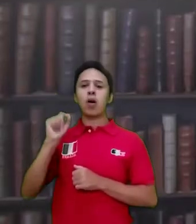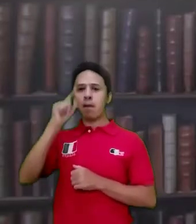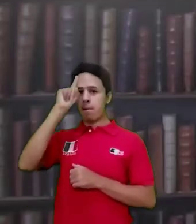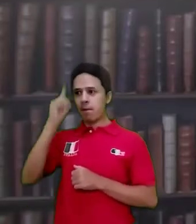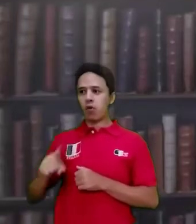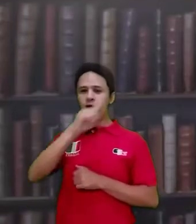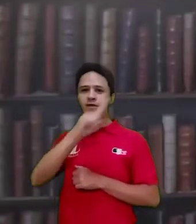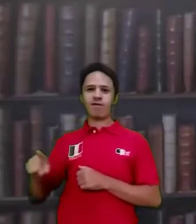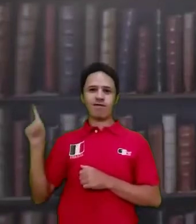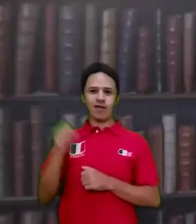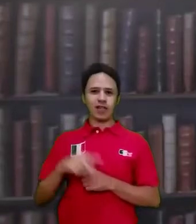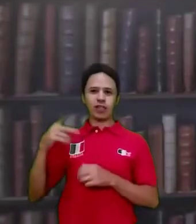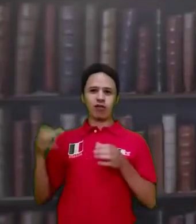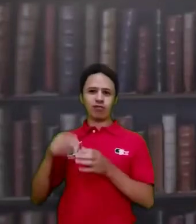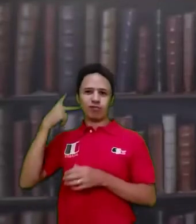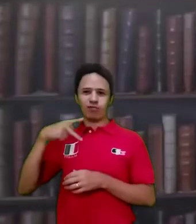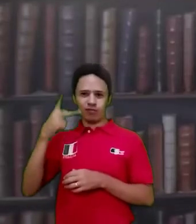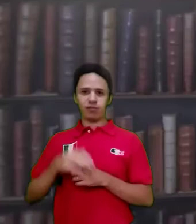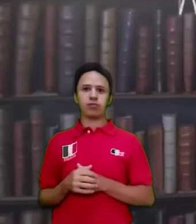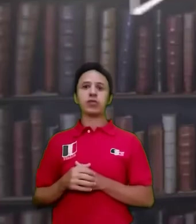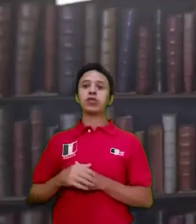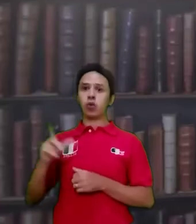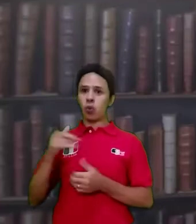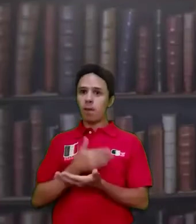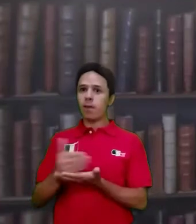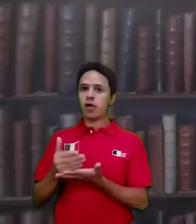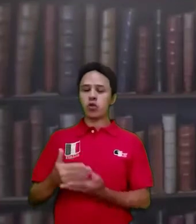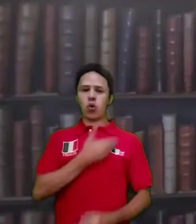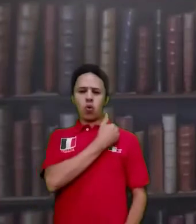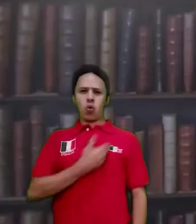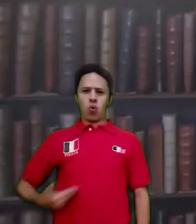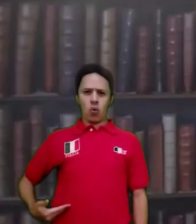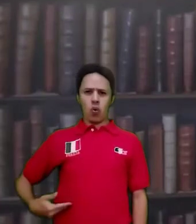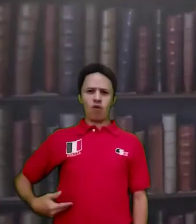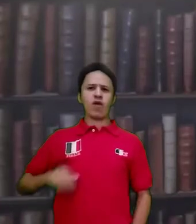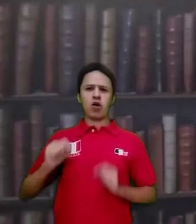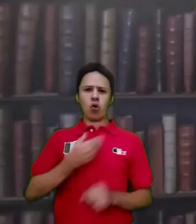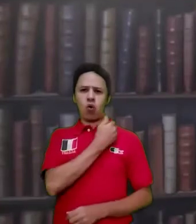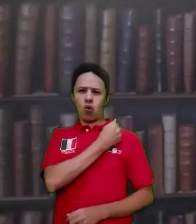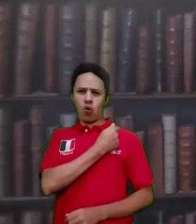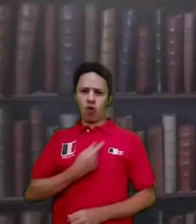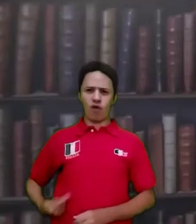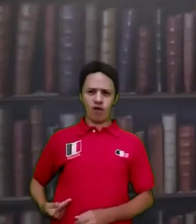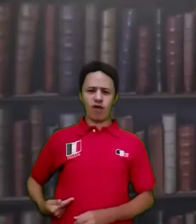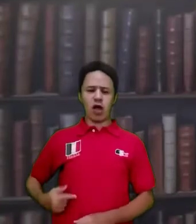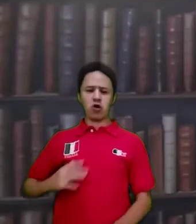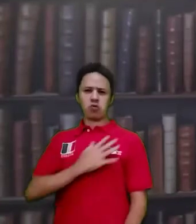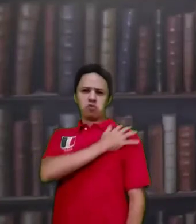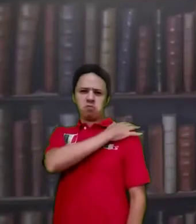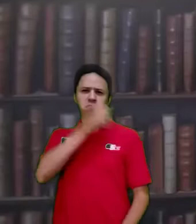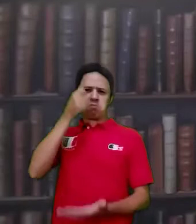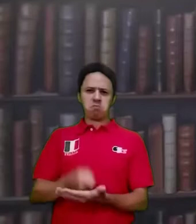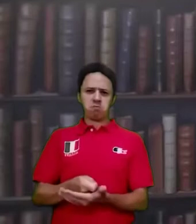e estabeleceu um governo ditatorial. Ele faleceu em 1658.